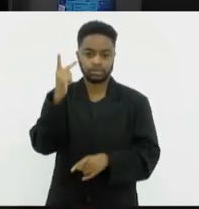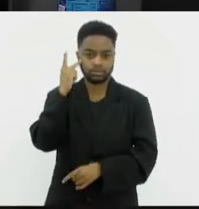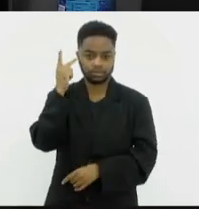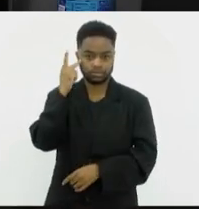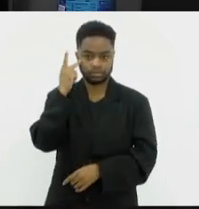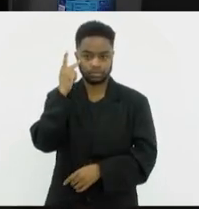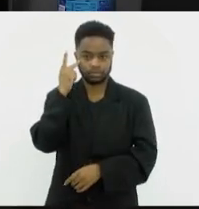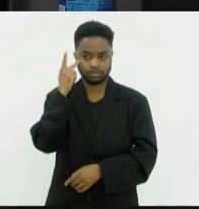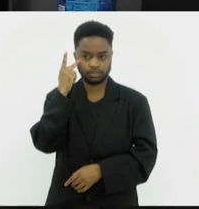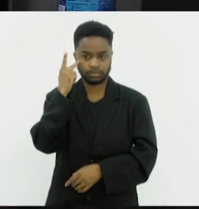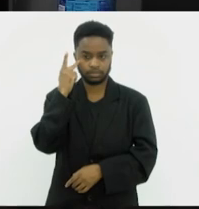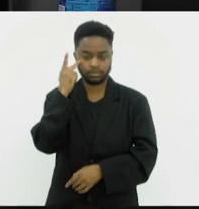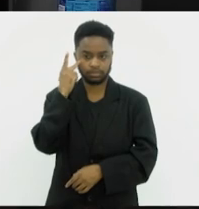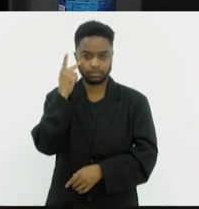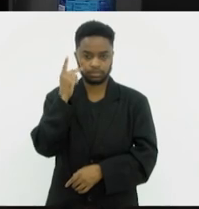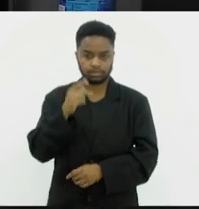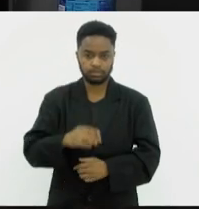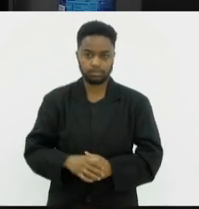Paulo, respectiva,